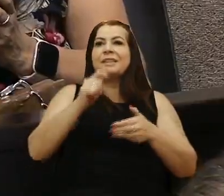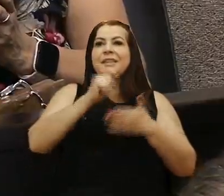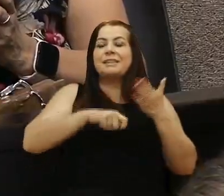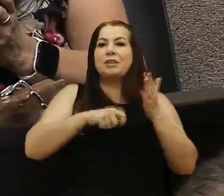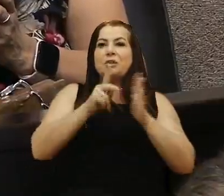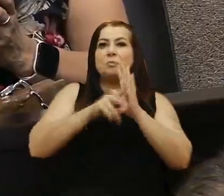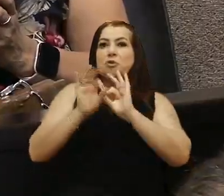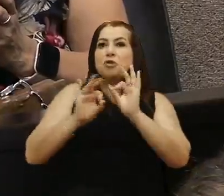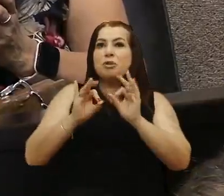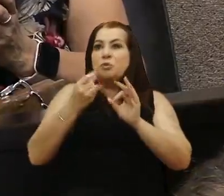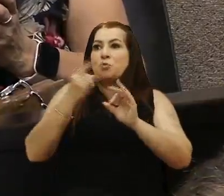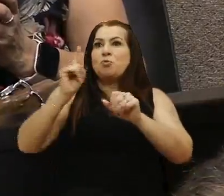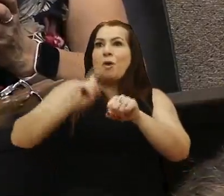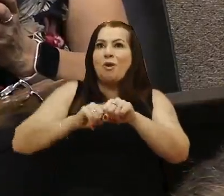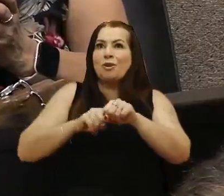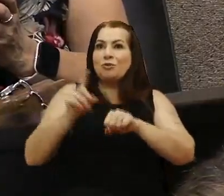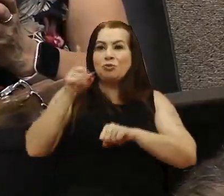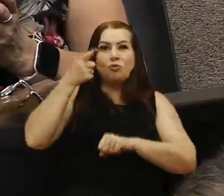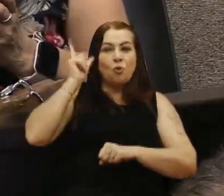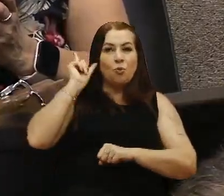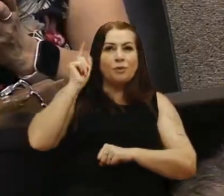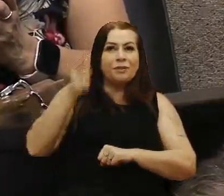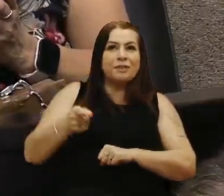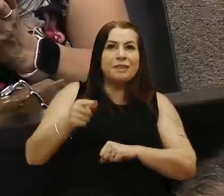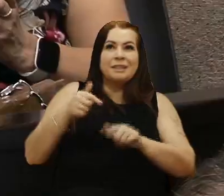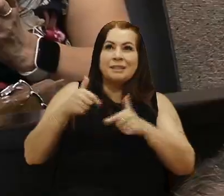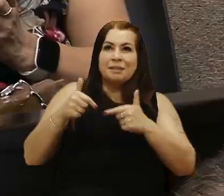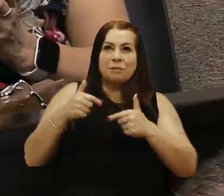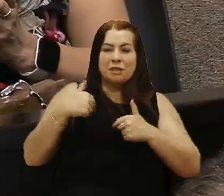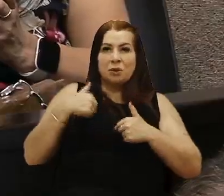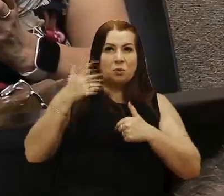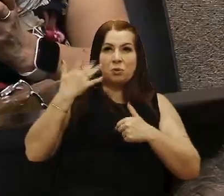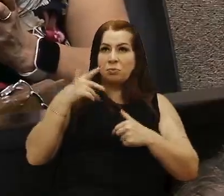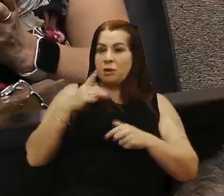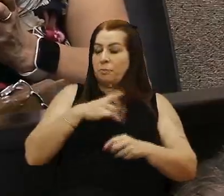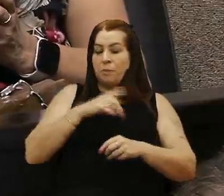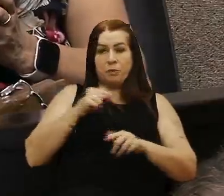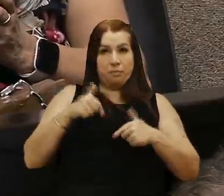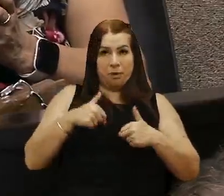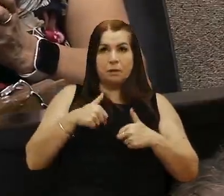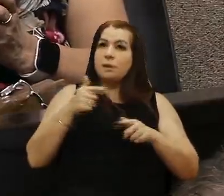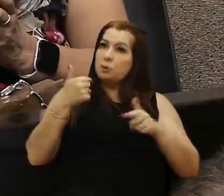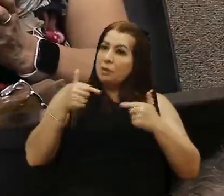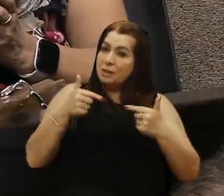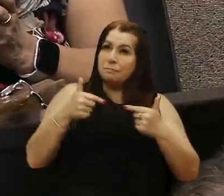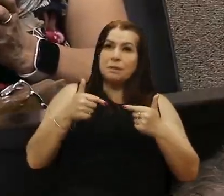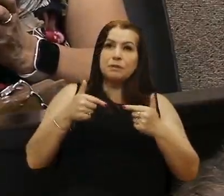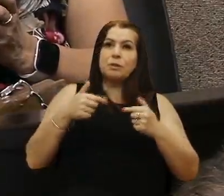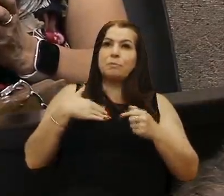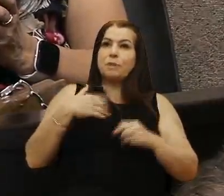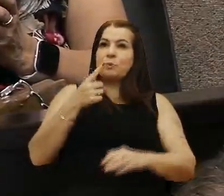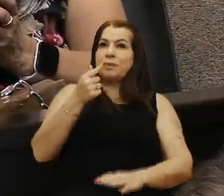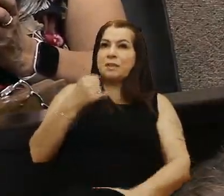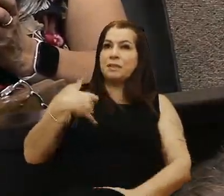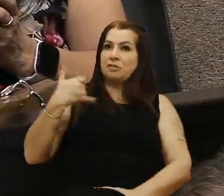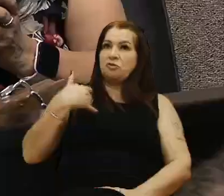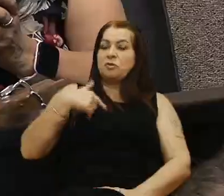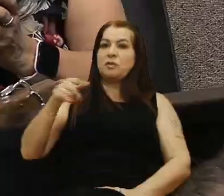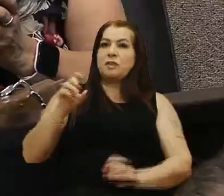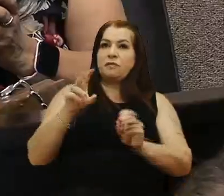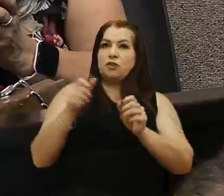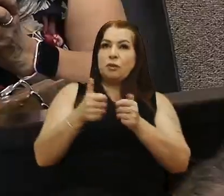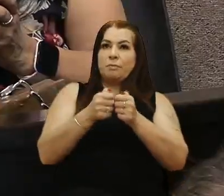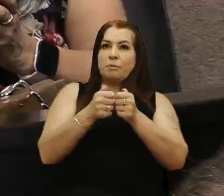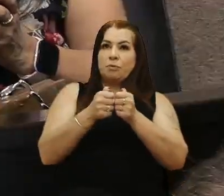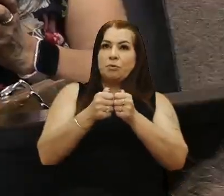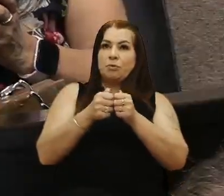esses projetos, né? No dia de ontem, trabalhamos... Eu não tenho medo de trabalho. Eu trabalho desde os meus 7 anos, eu vendi amendoim nos